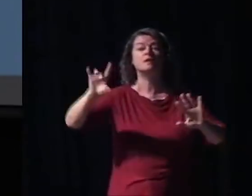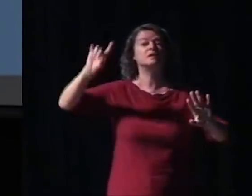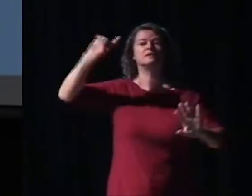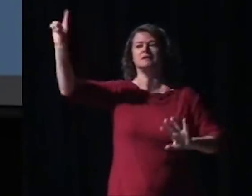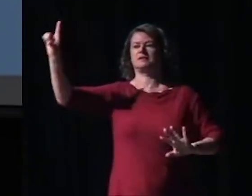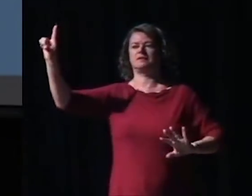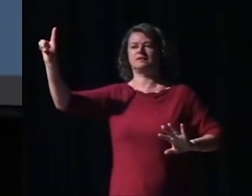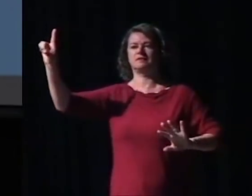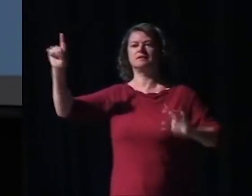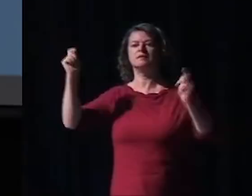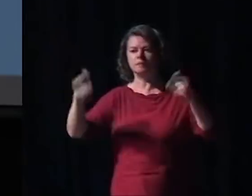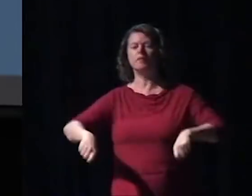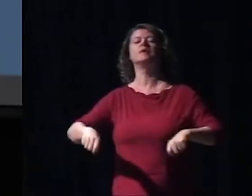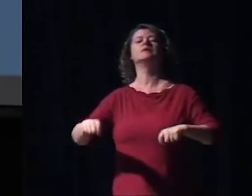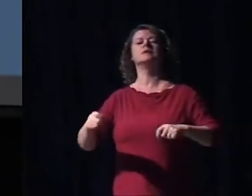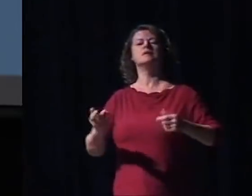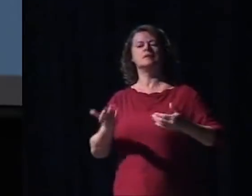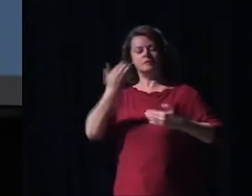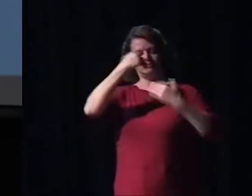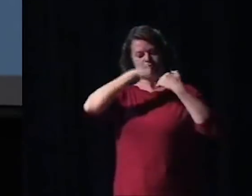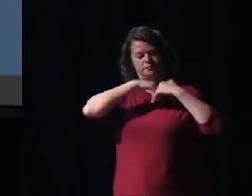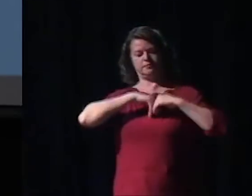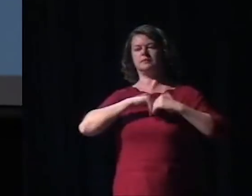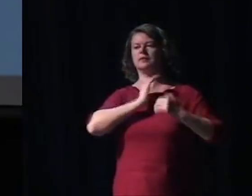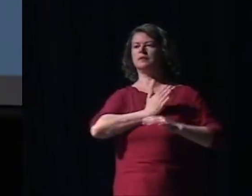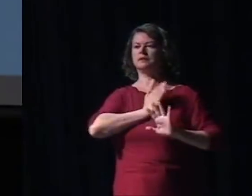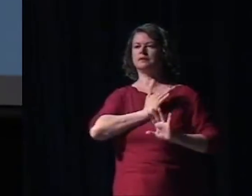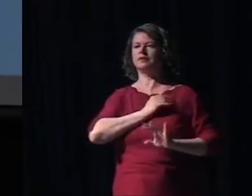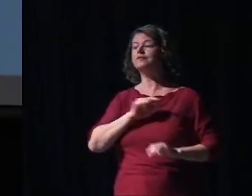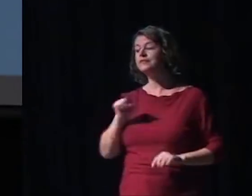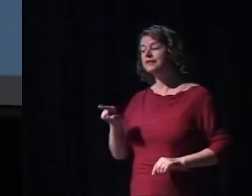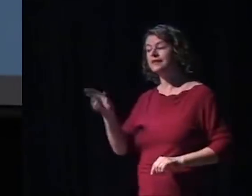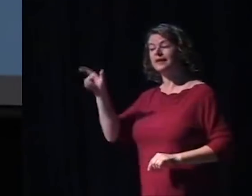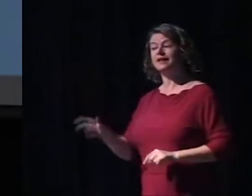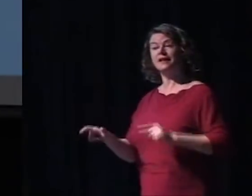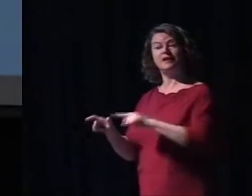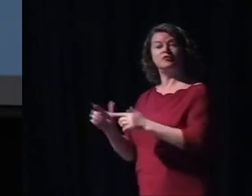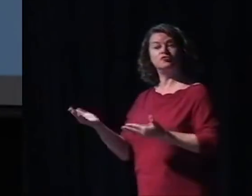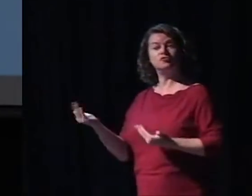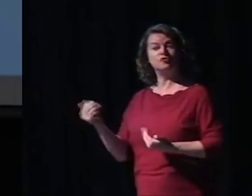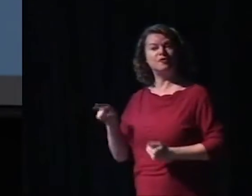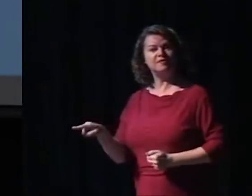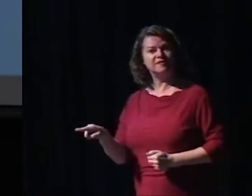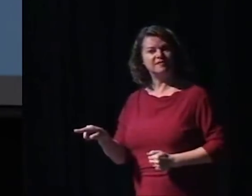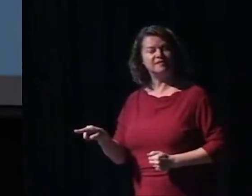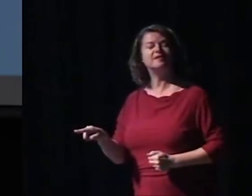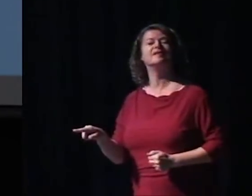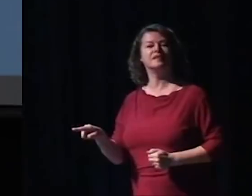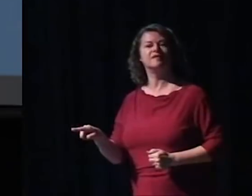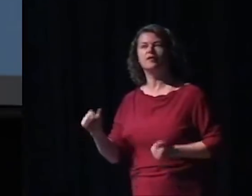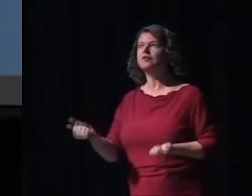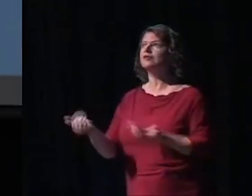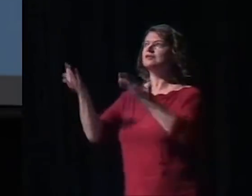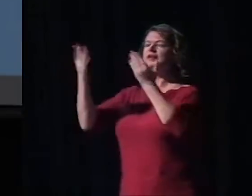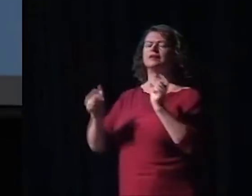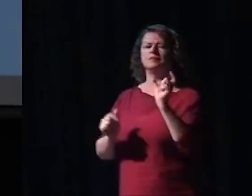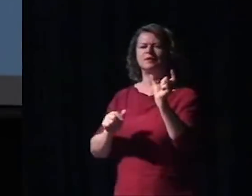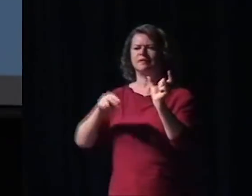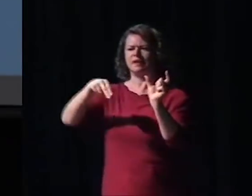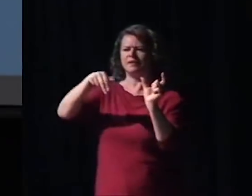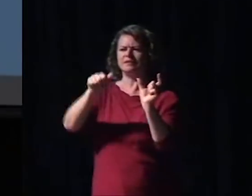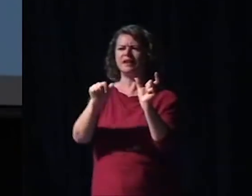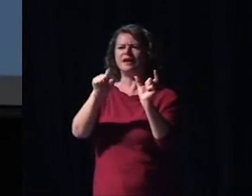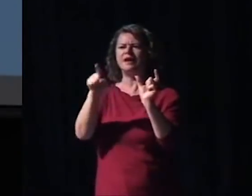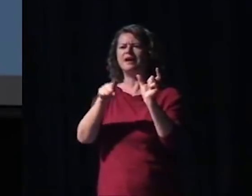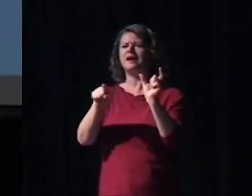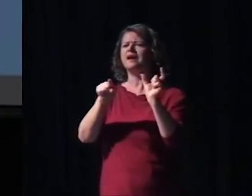Senhor habita. Esse jovem foi consagrado nazireu. Essa palavra nazireu justamente